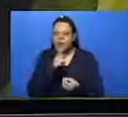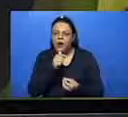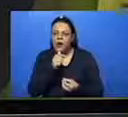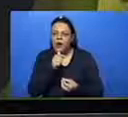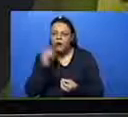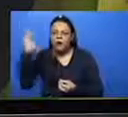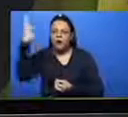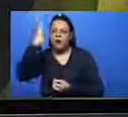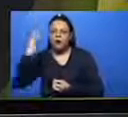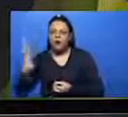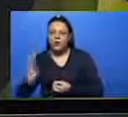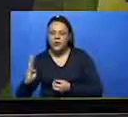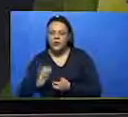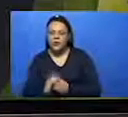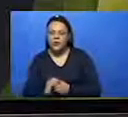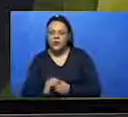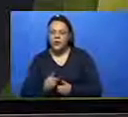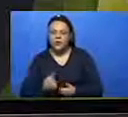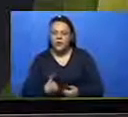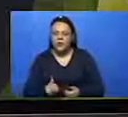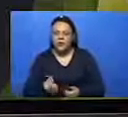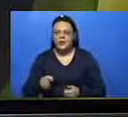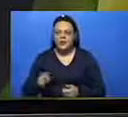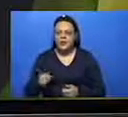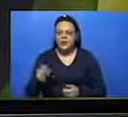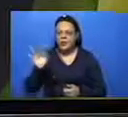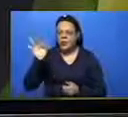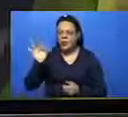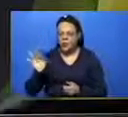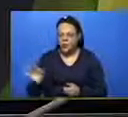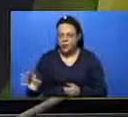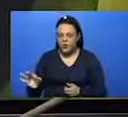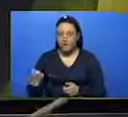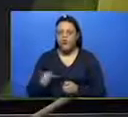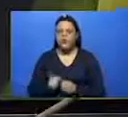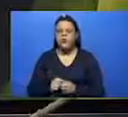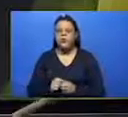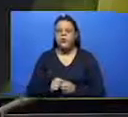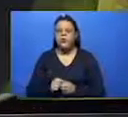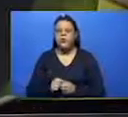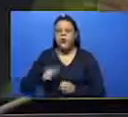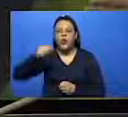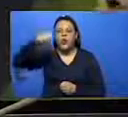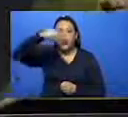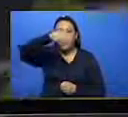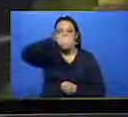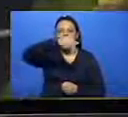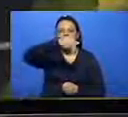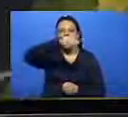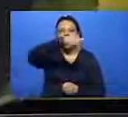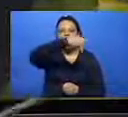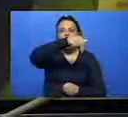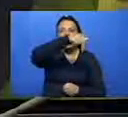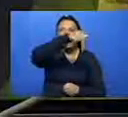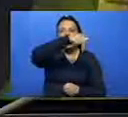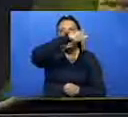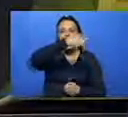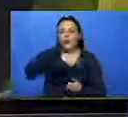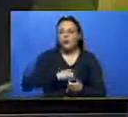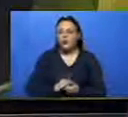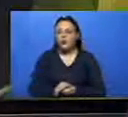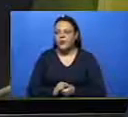68% na região norte. Observem, ó, vocês já sabem que 68 é